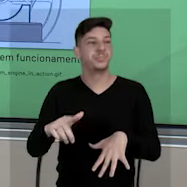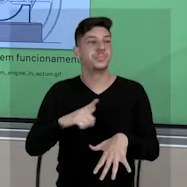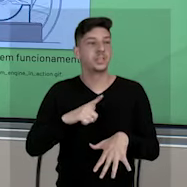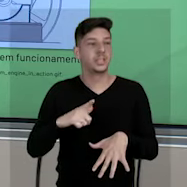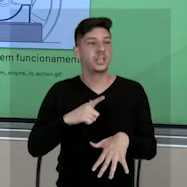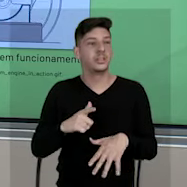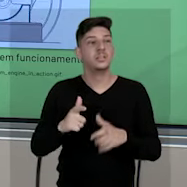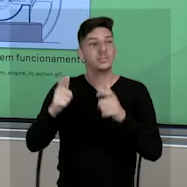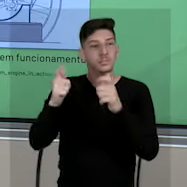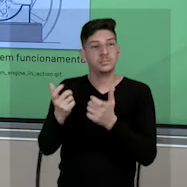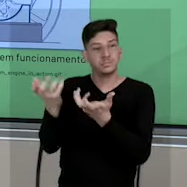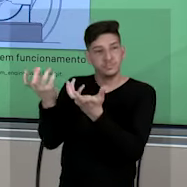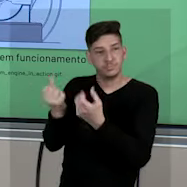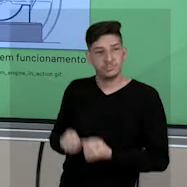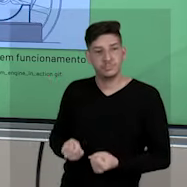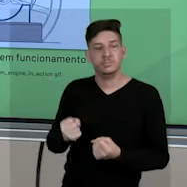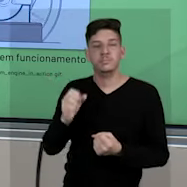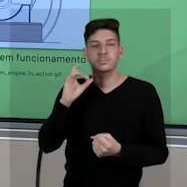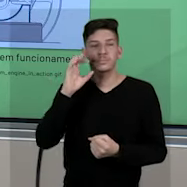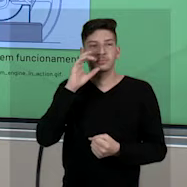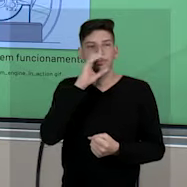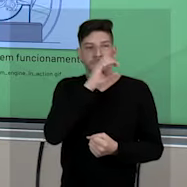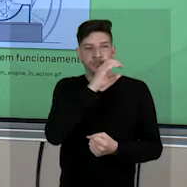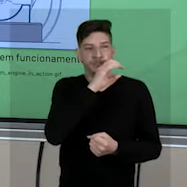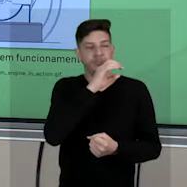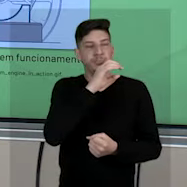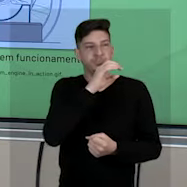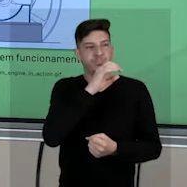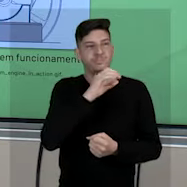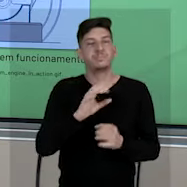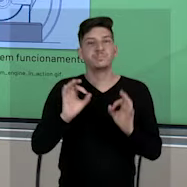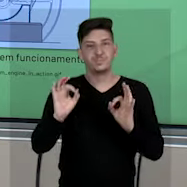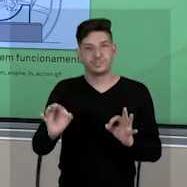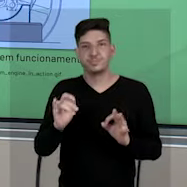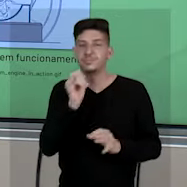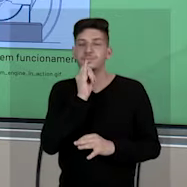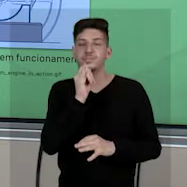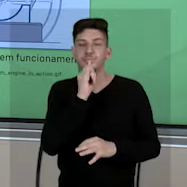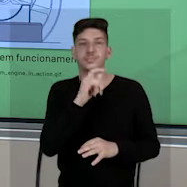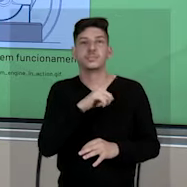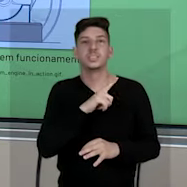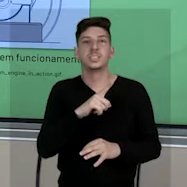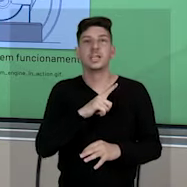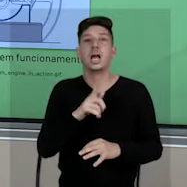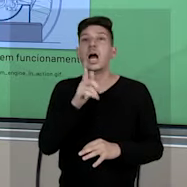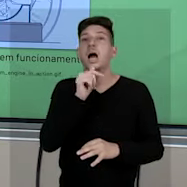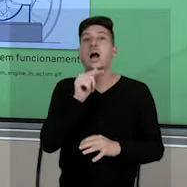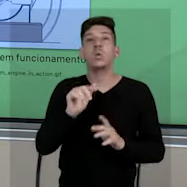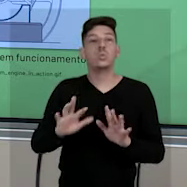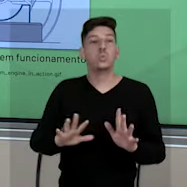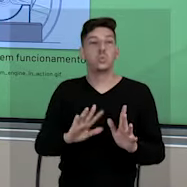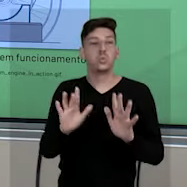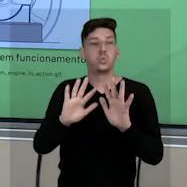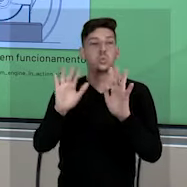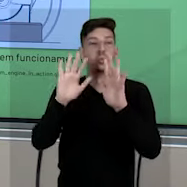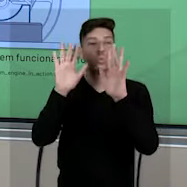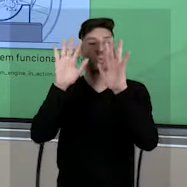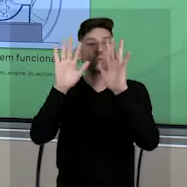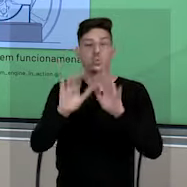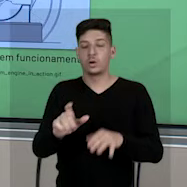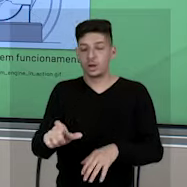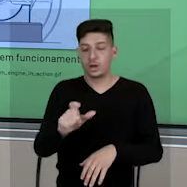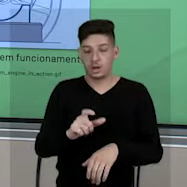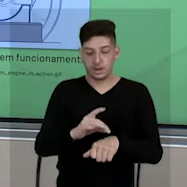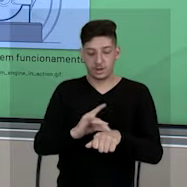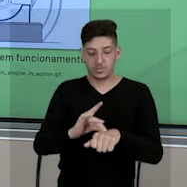vai receber o calor, né? Você vai receber aqui, por exemplo, a fervura da água. O carvão estava gerando